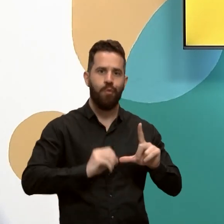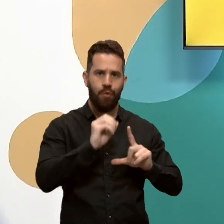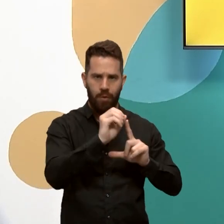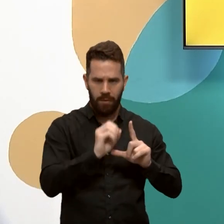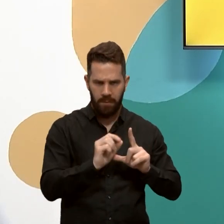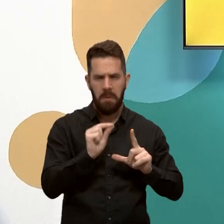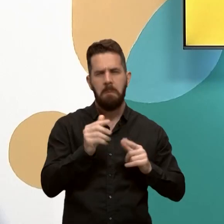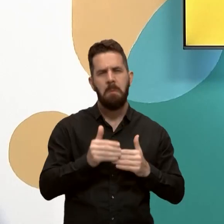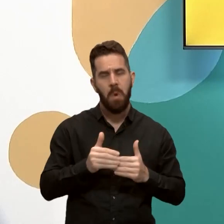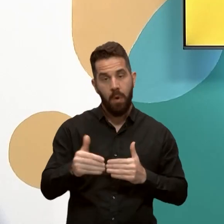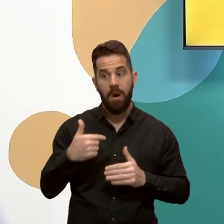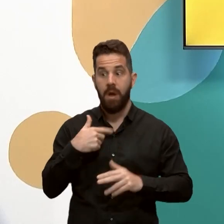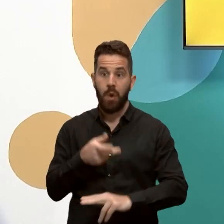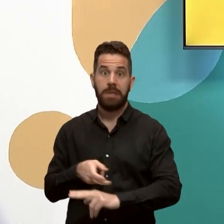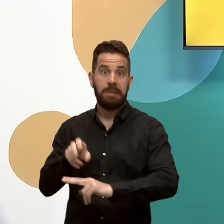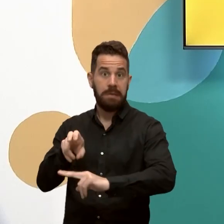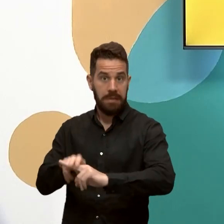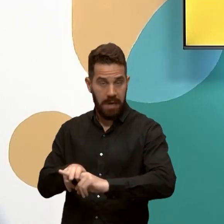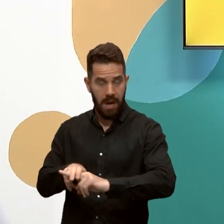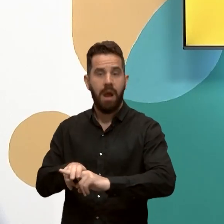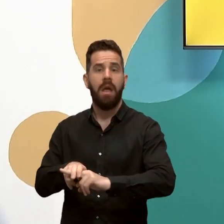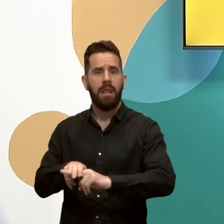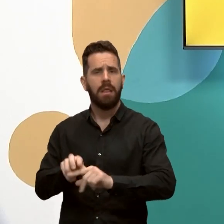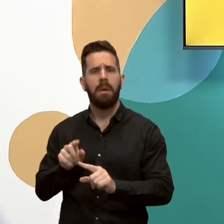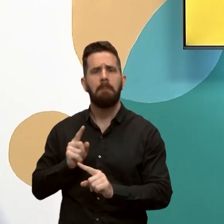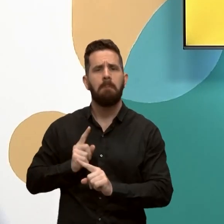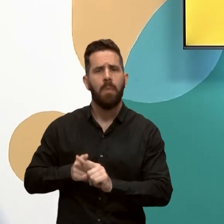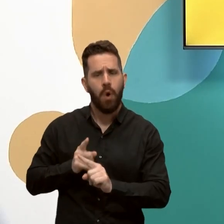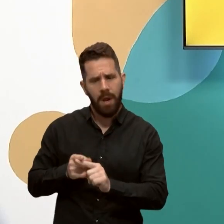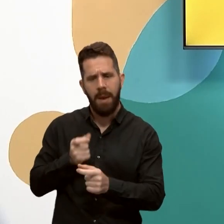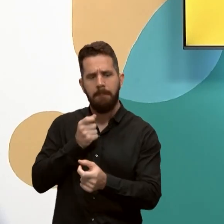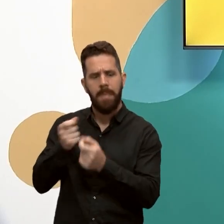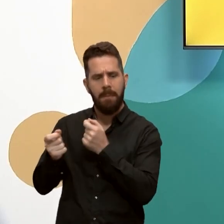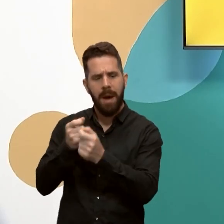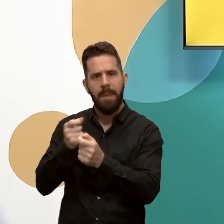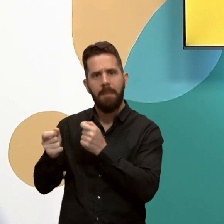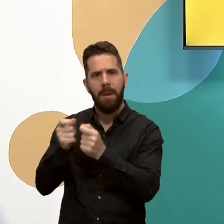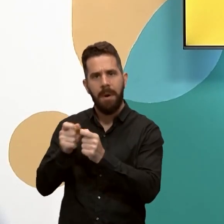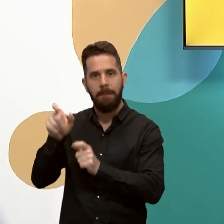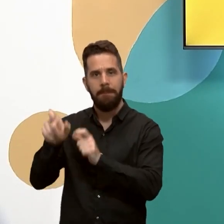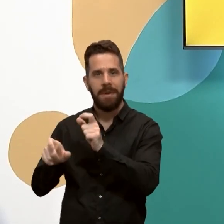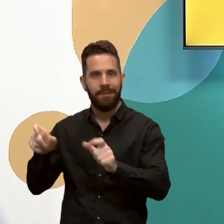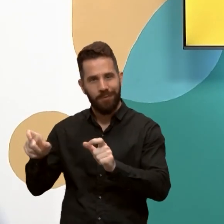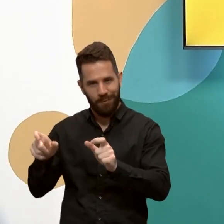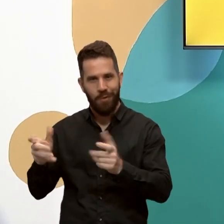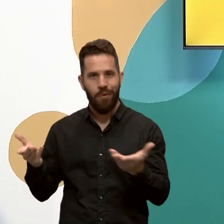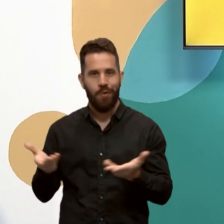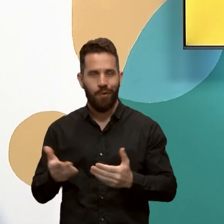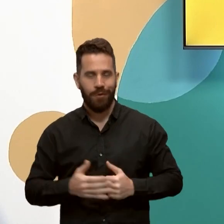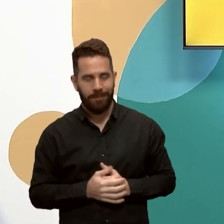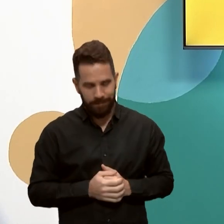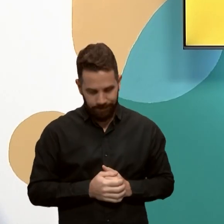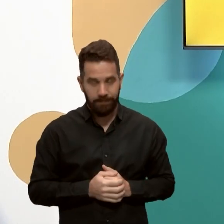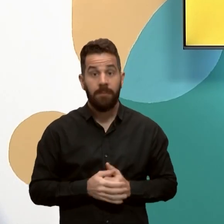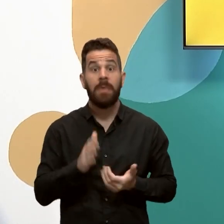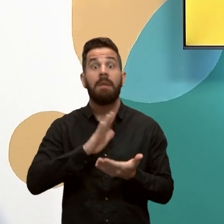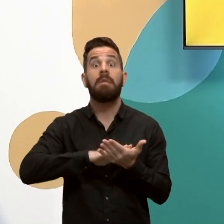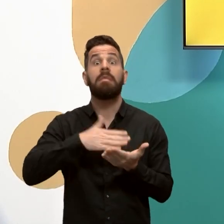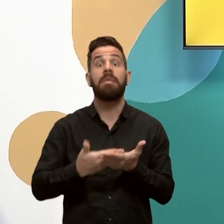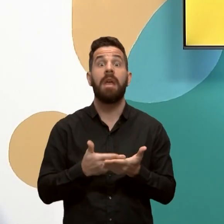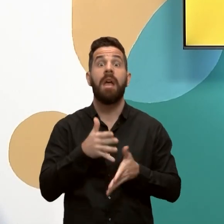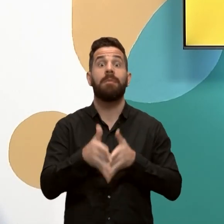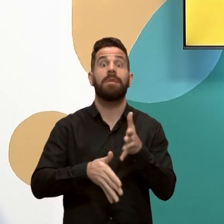me encaminhar para uma cadeira onde eu me sento para começar a entrevista com os nossos convidados de hoje. E para fazer a interpretação